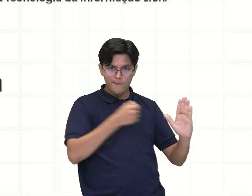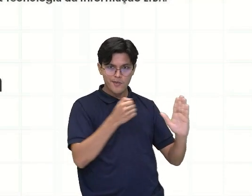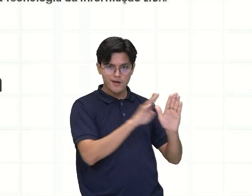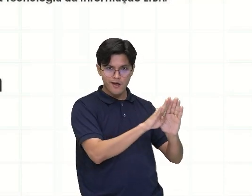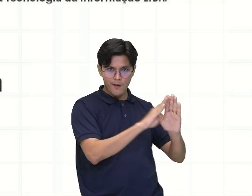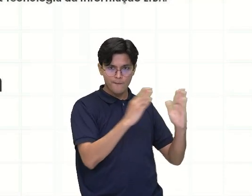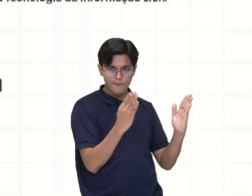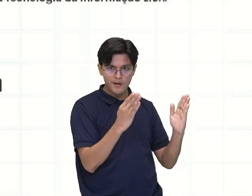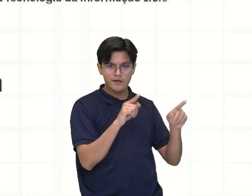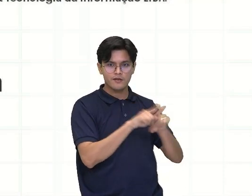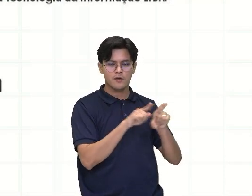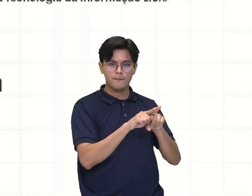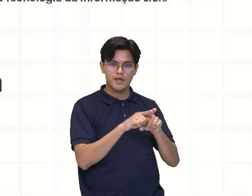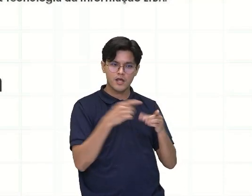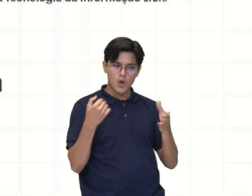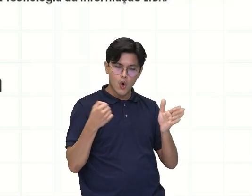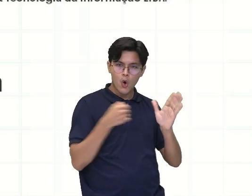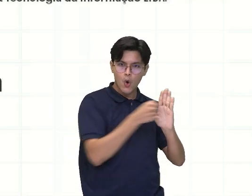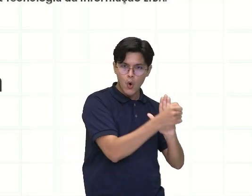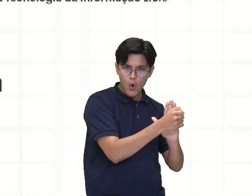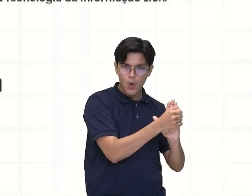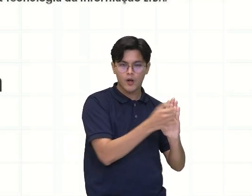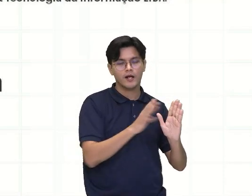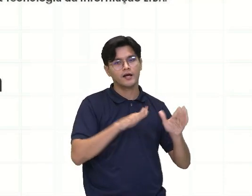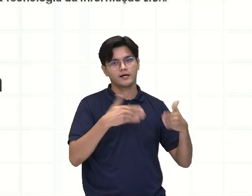vai se repetir de que forma?